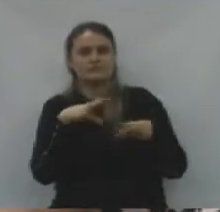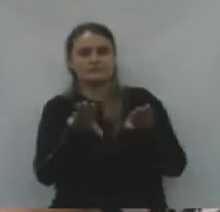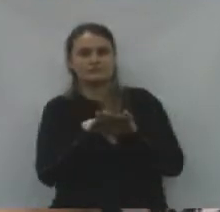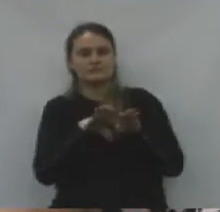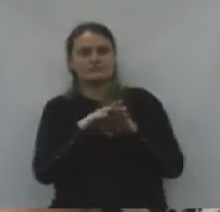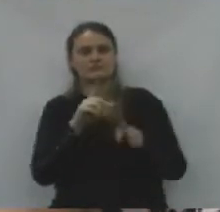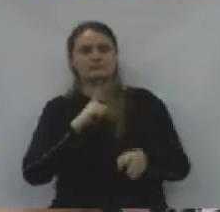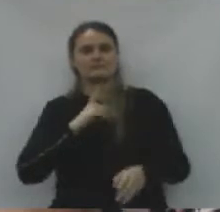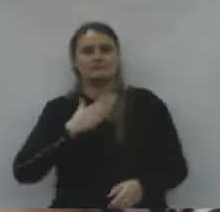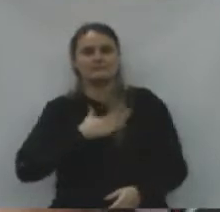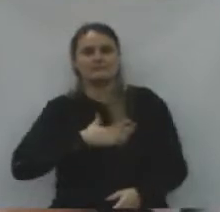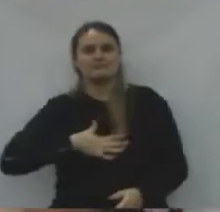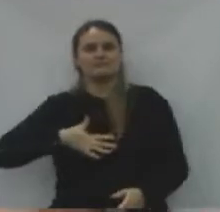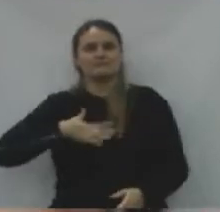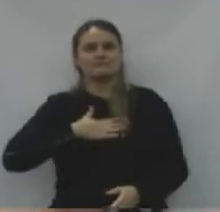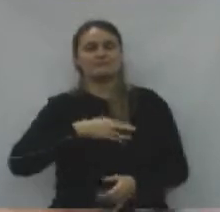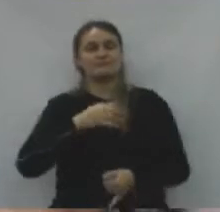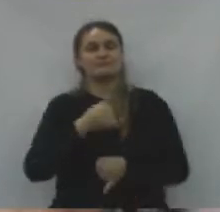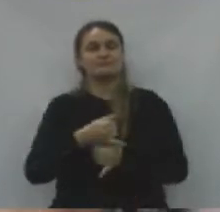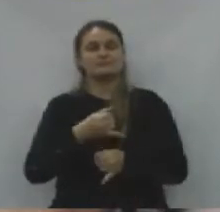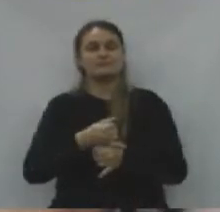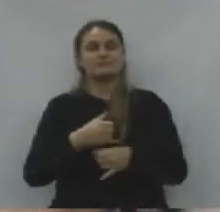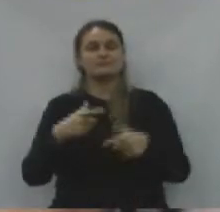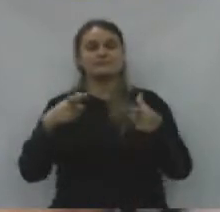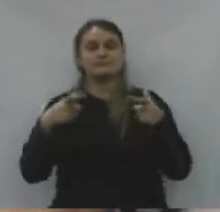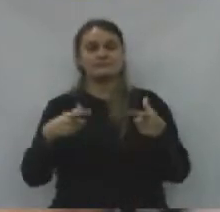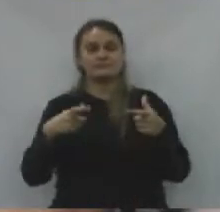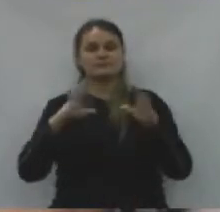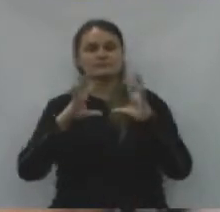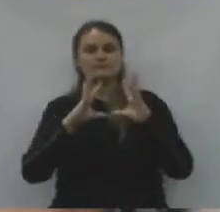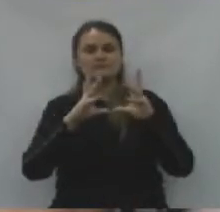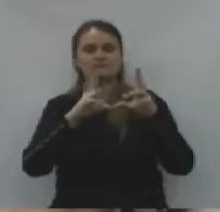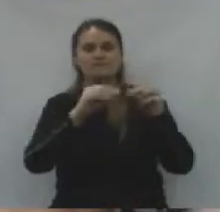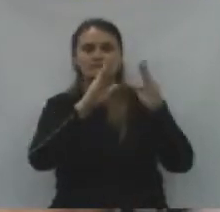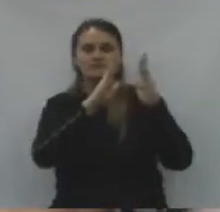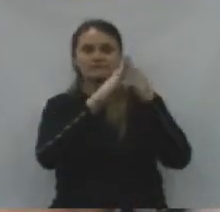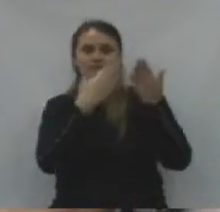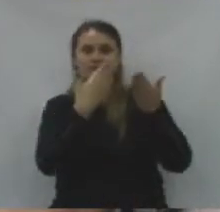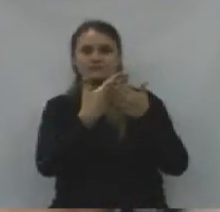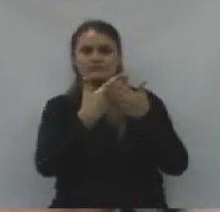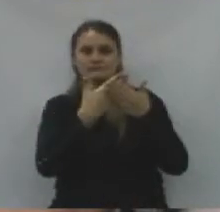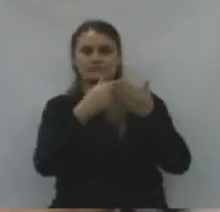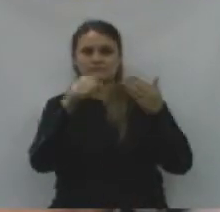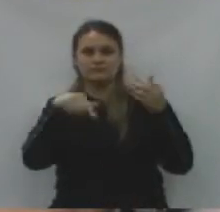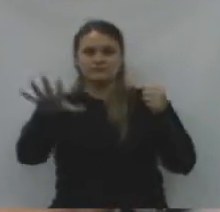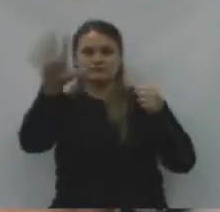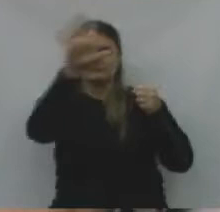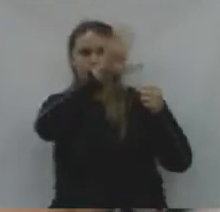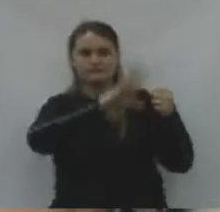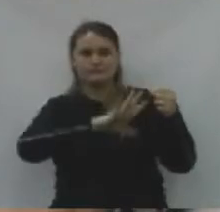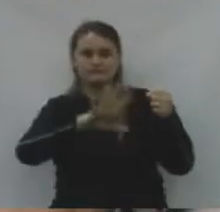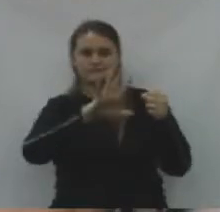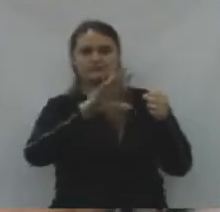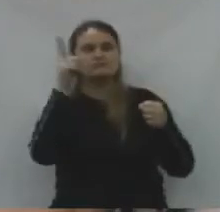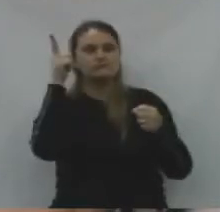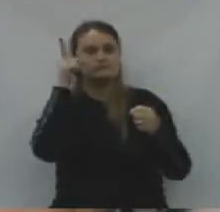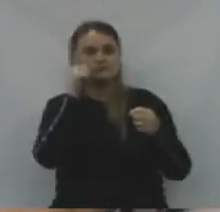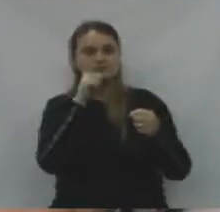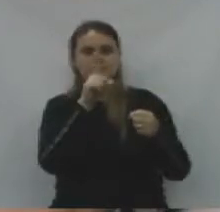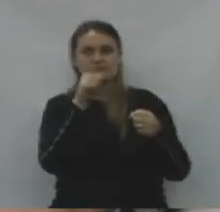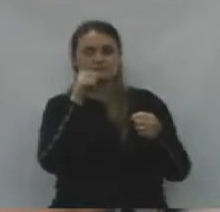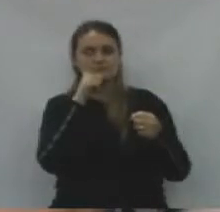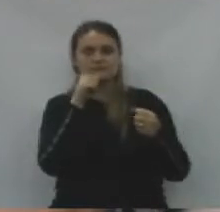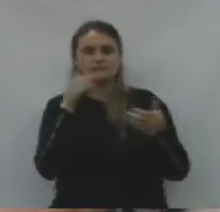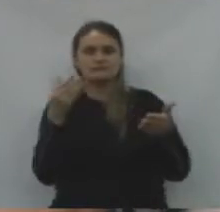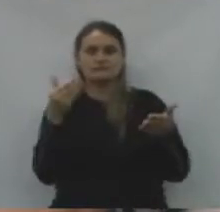satisfação dos diretores a onde todas as escolas da nossa região foram estão sendo